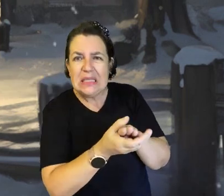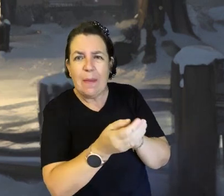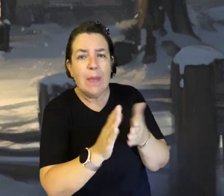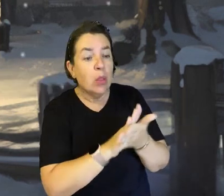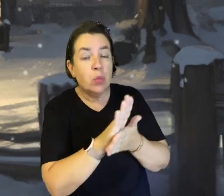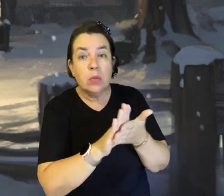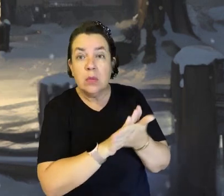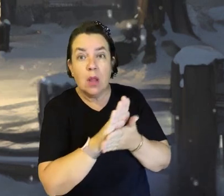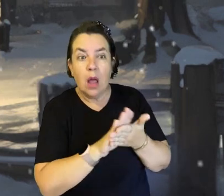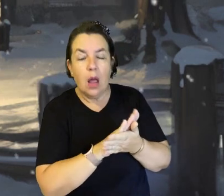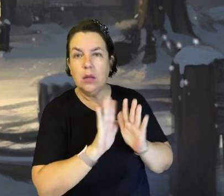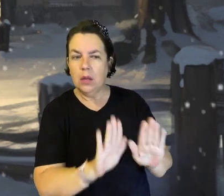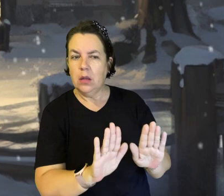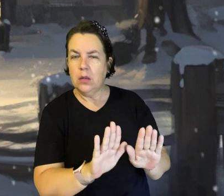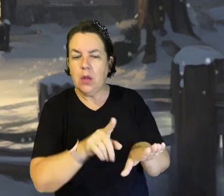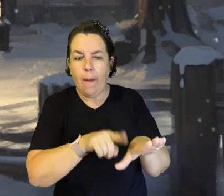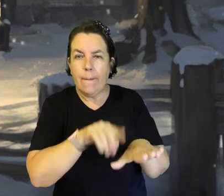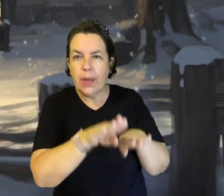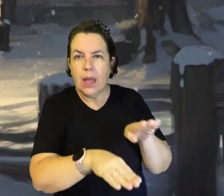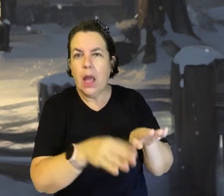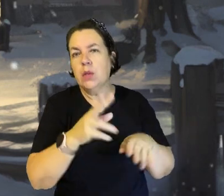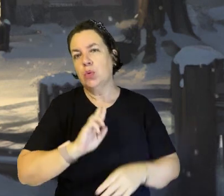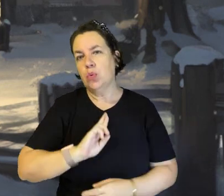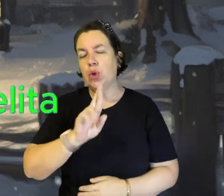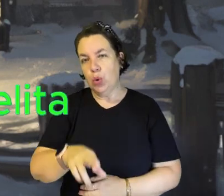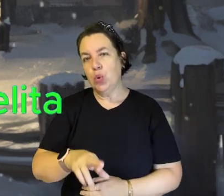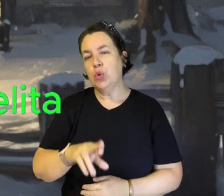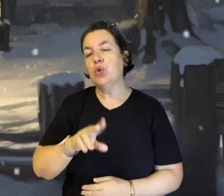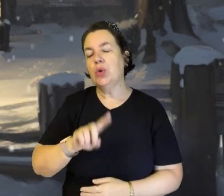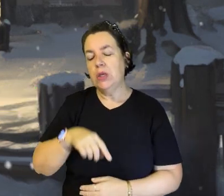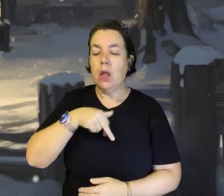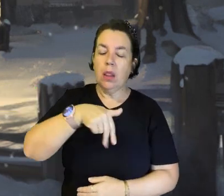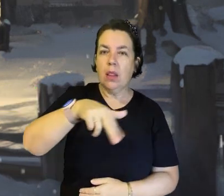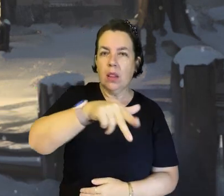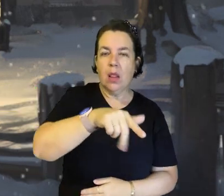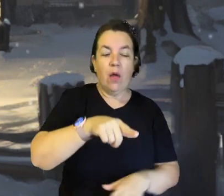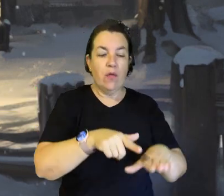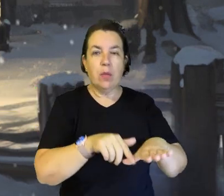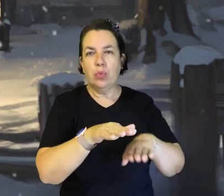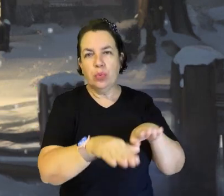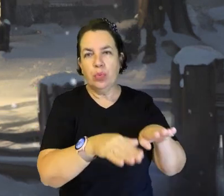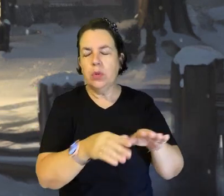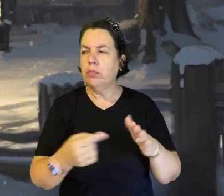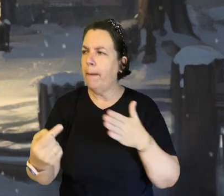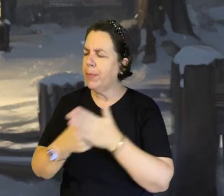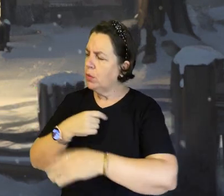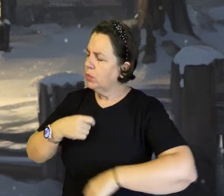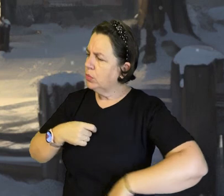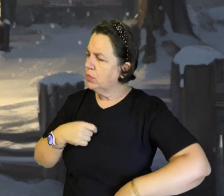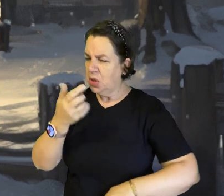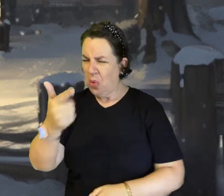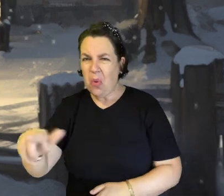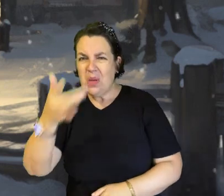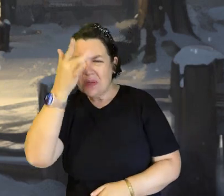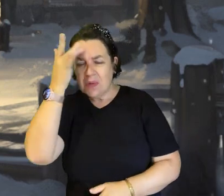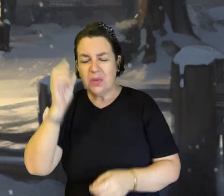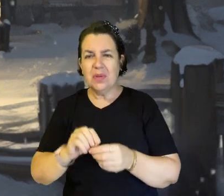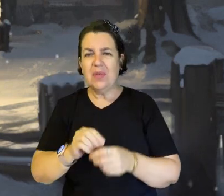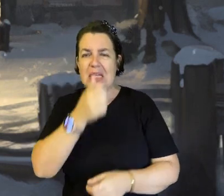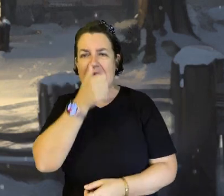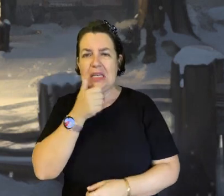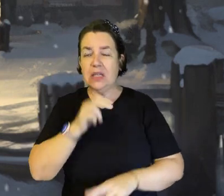por dois pés descalços. São as pegadas de um religioso carmelita que andava descalço. Então pergunta-se, se outros fazem